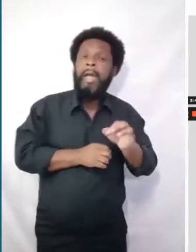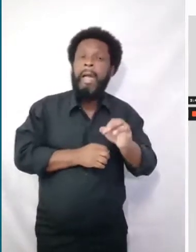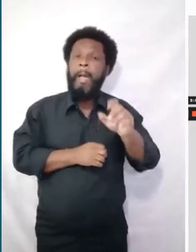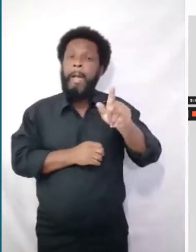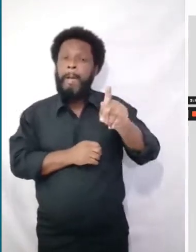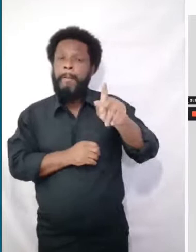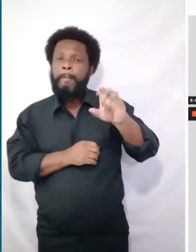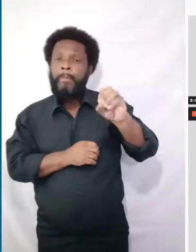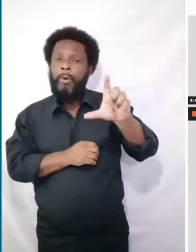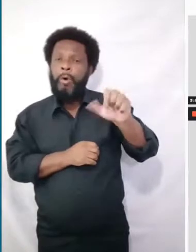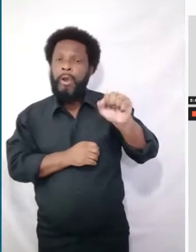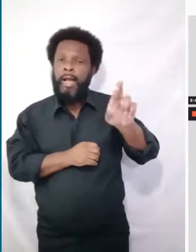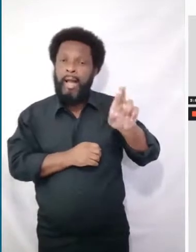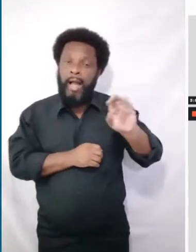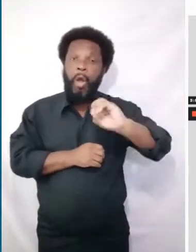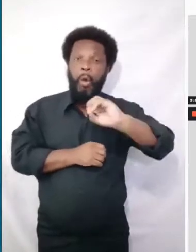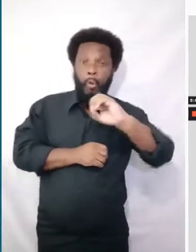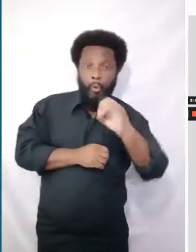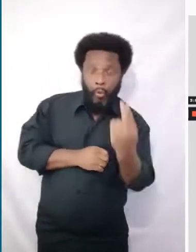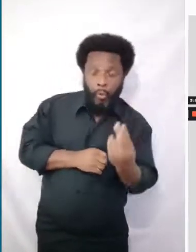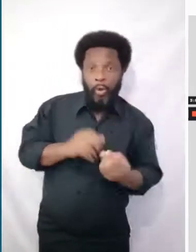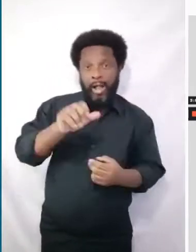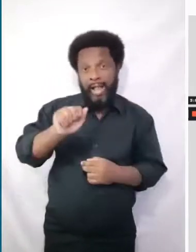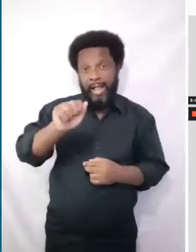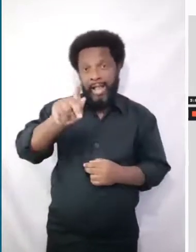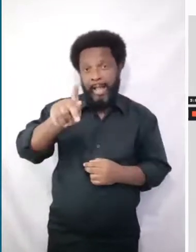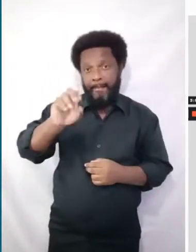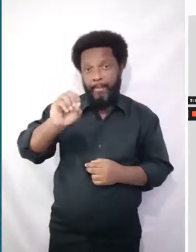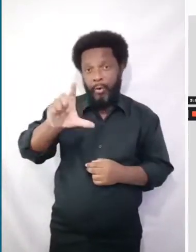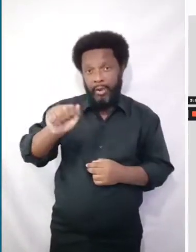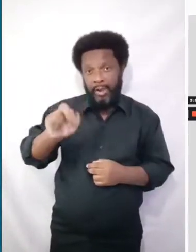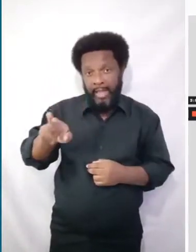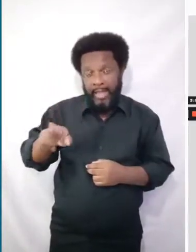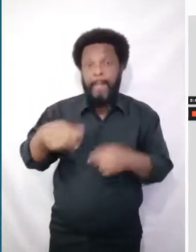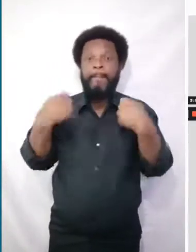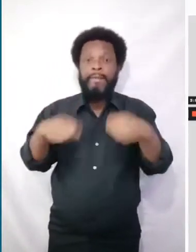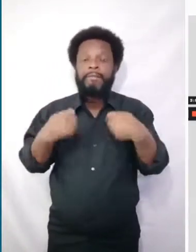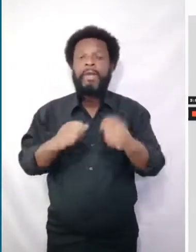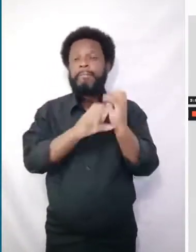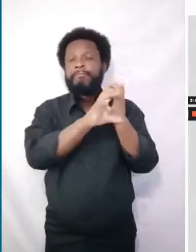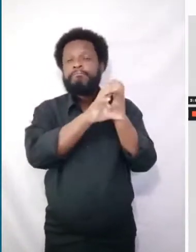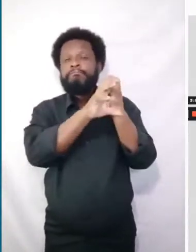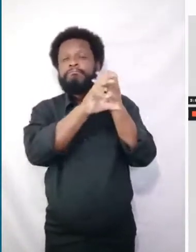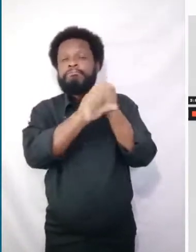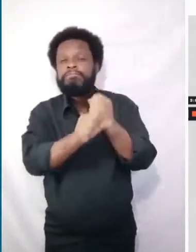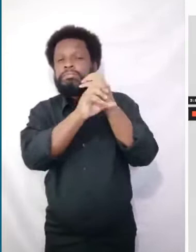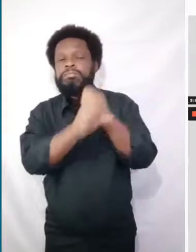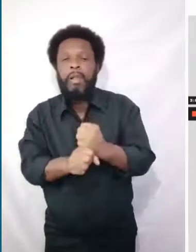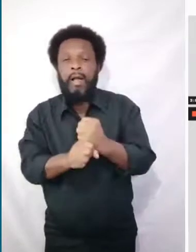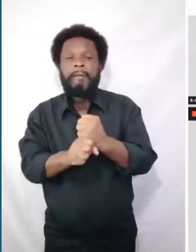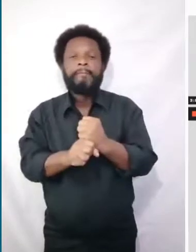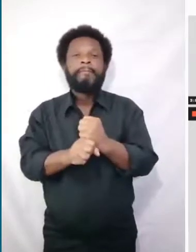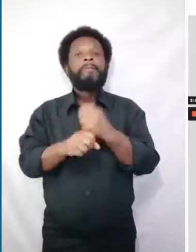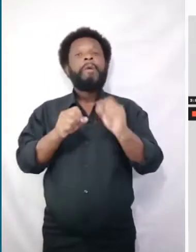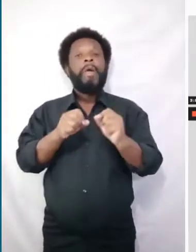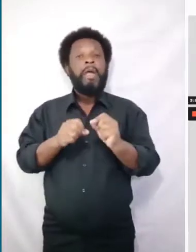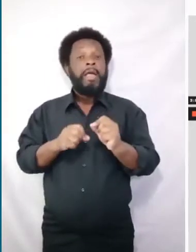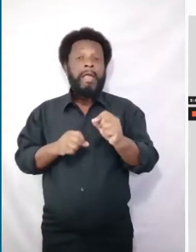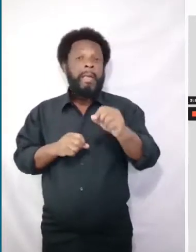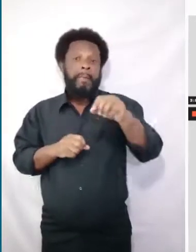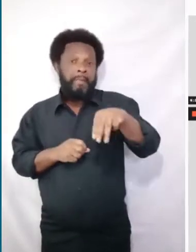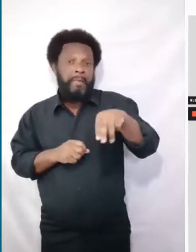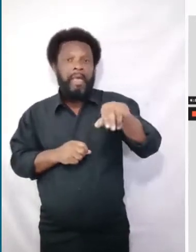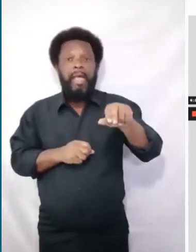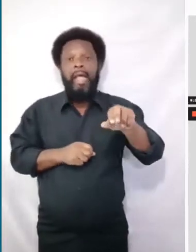a molécula ela é polar ou apolar, a gente precisa, na teoria, digamos assim, calcular o vetor momento